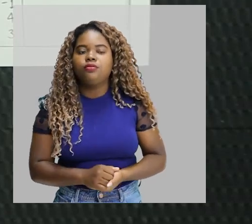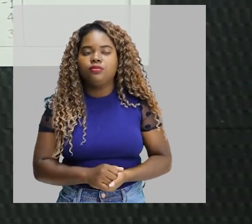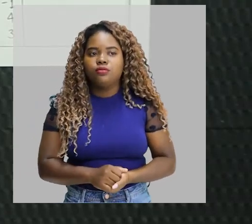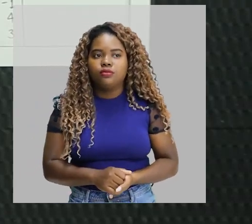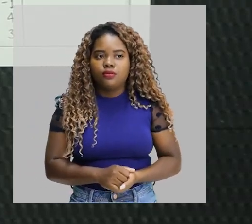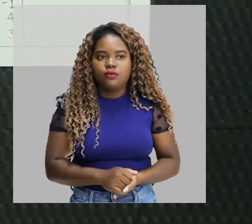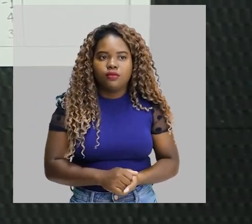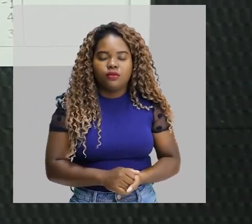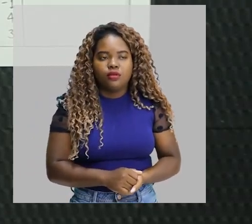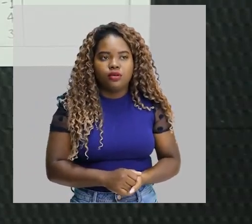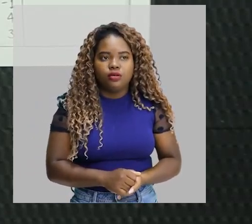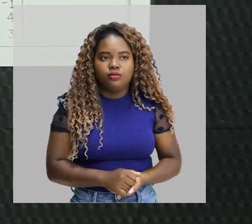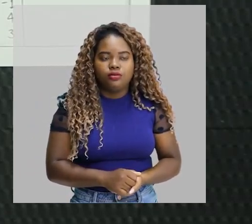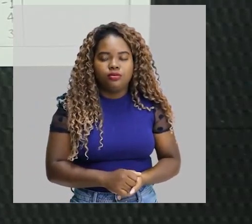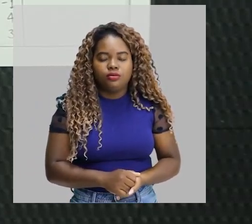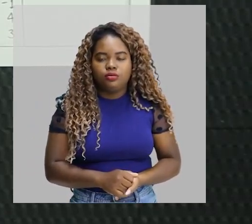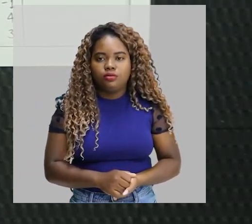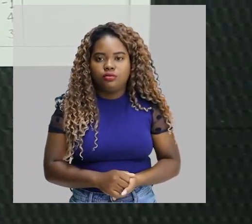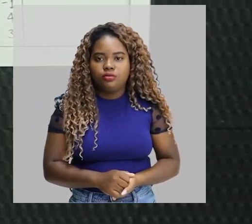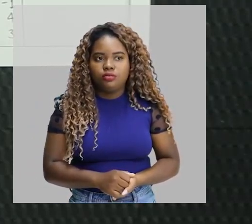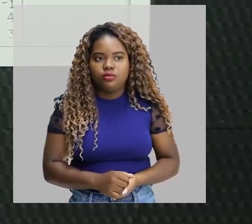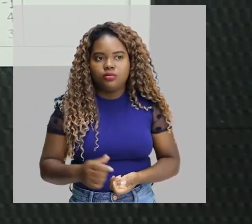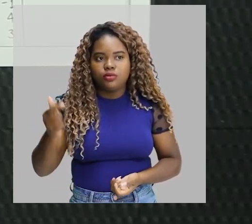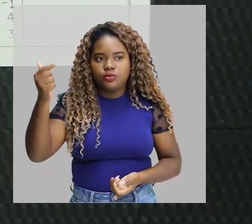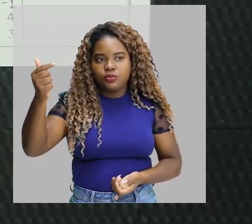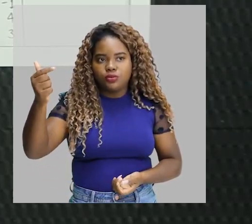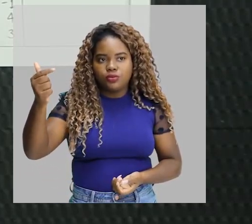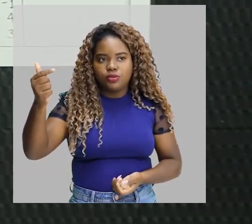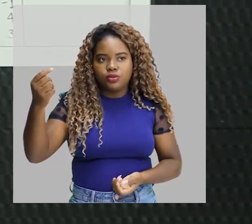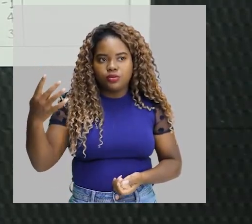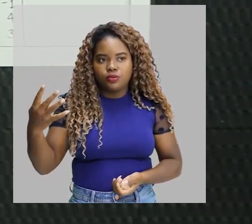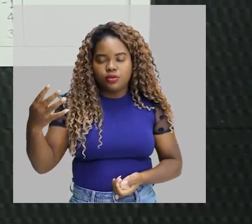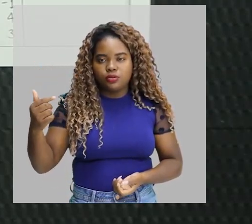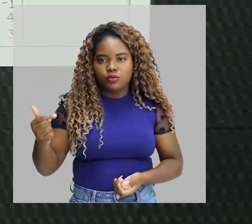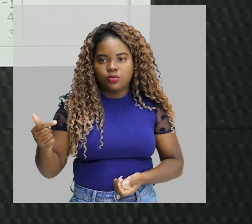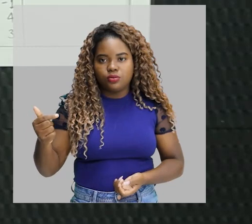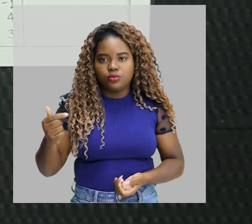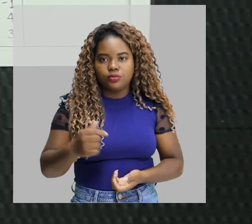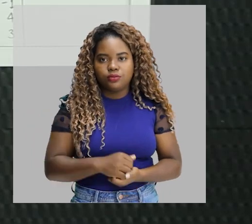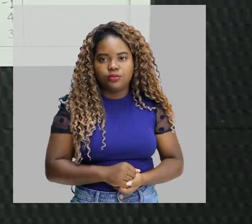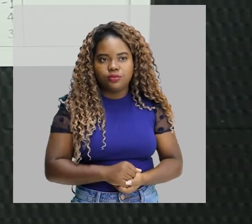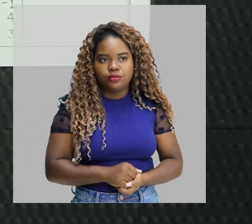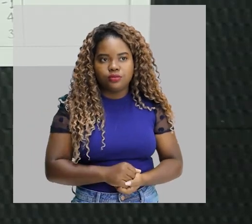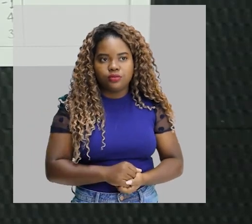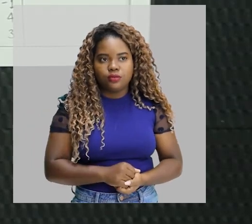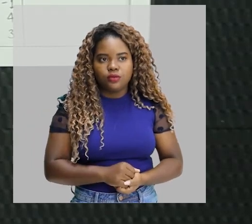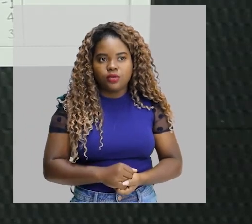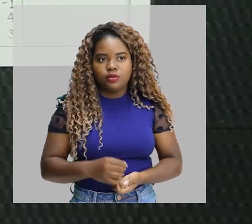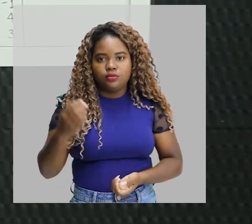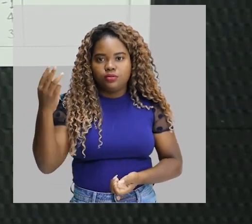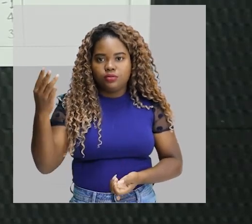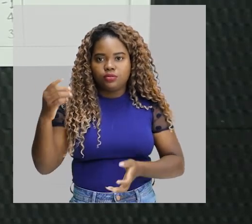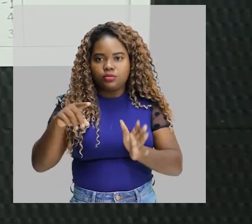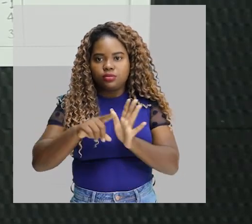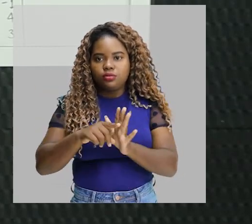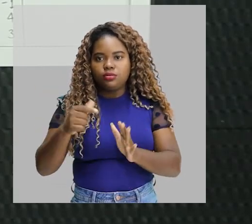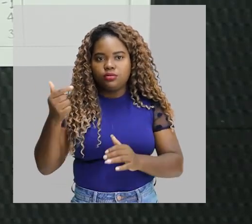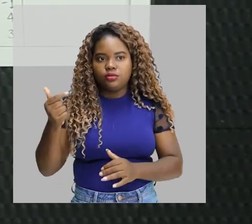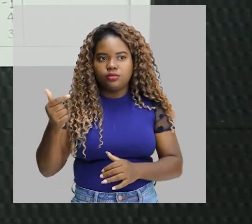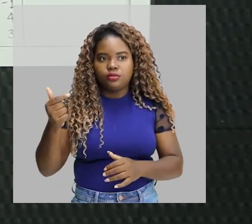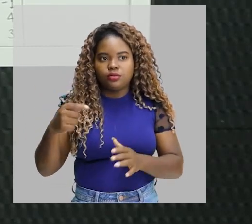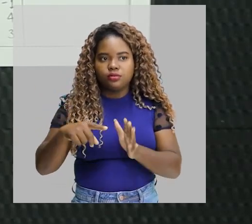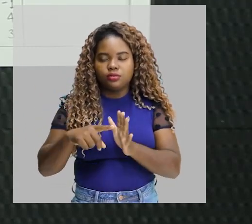e da segunda coluna Então vamos escrever aqui o dois quatro e dois três